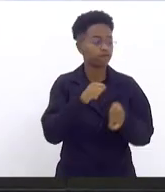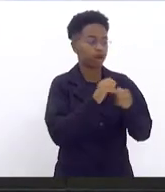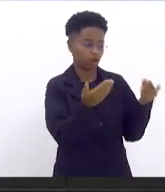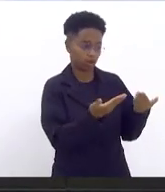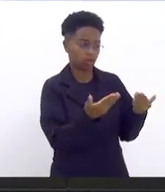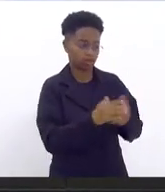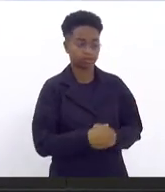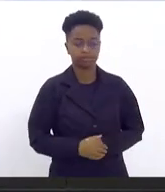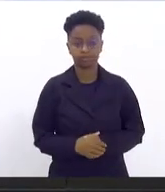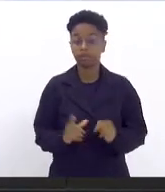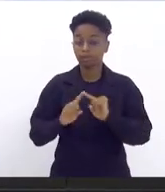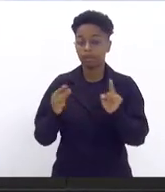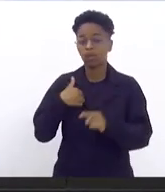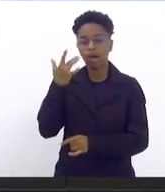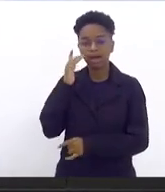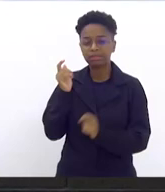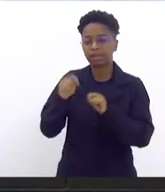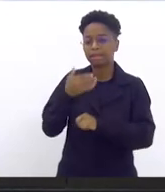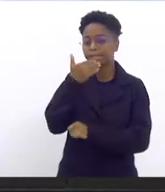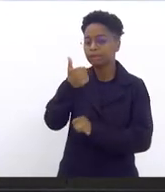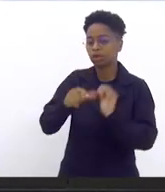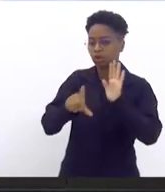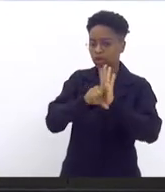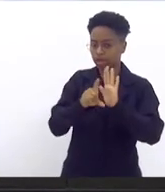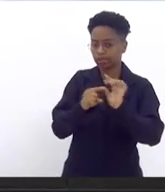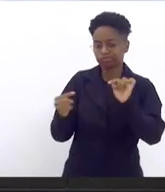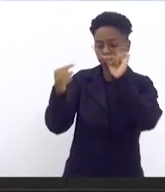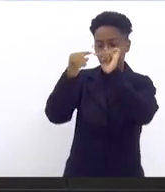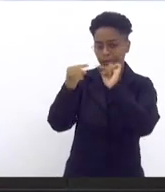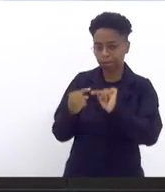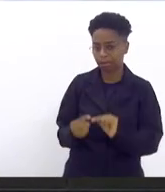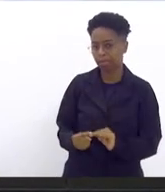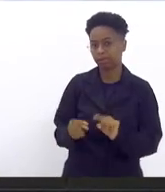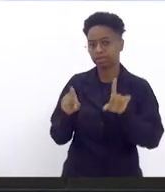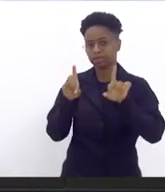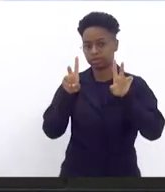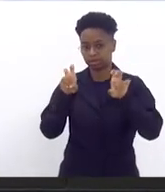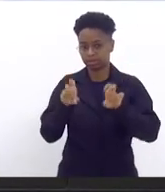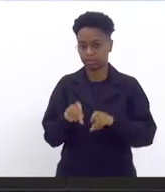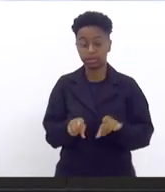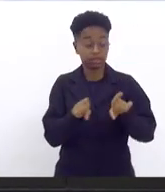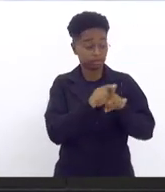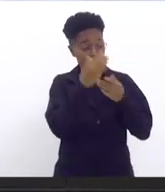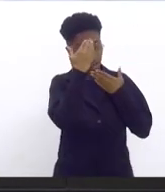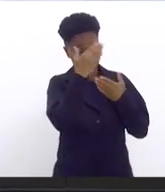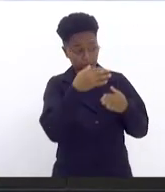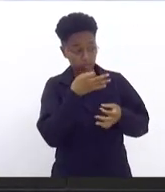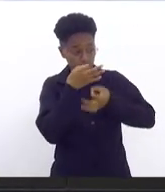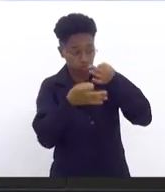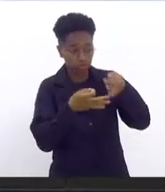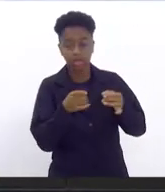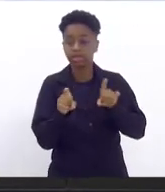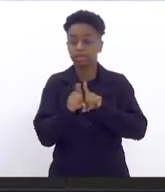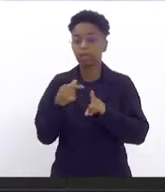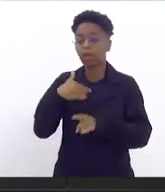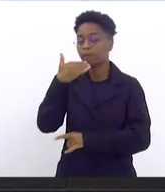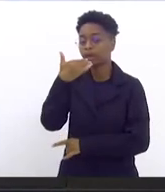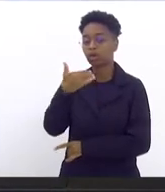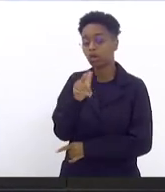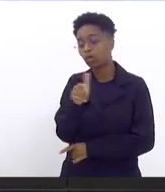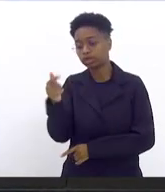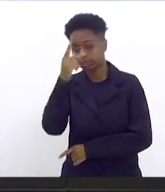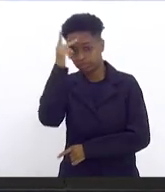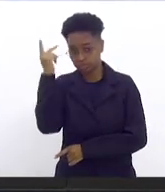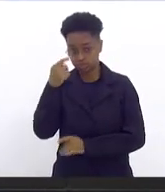gente acaba melhorando a legislação pertinente ao tema, saindo na vanguarda. E agradeço Vossa Excelência a sugestão. E já faço o apelo aqui para o próximo colega, que